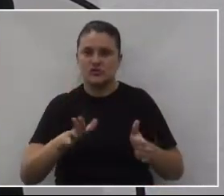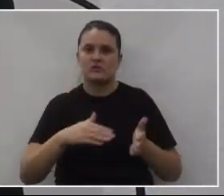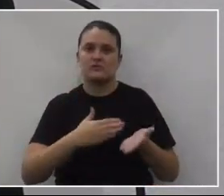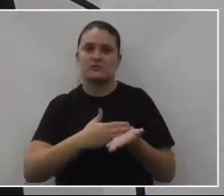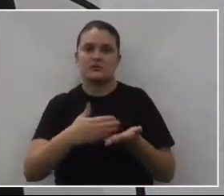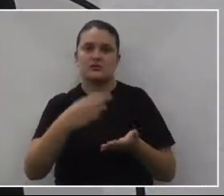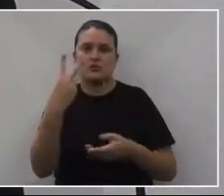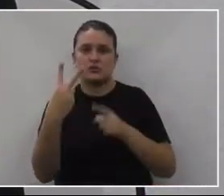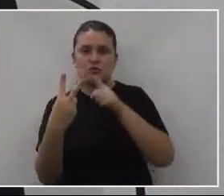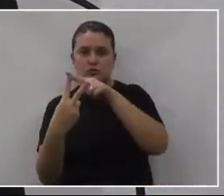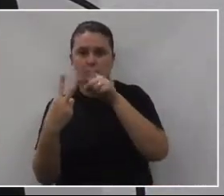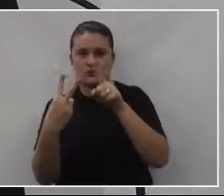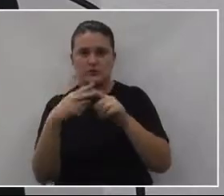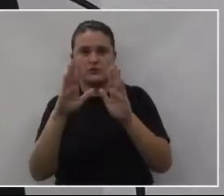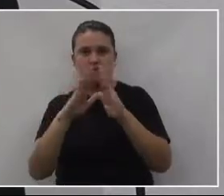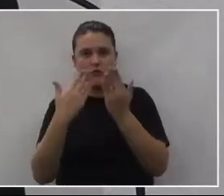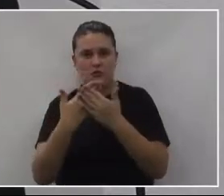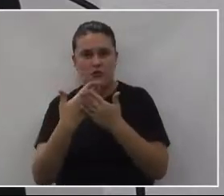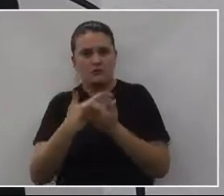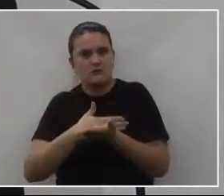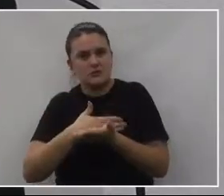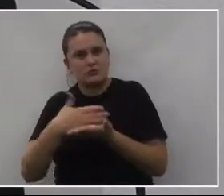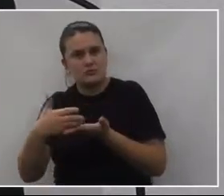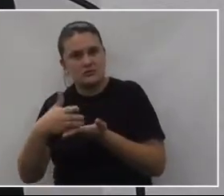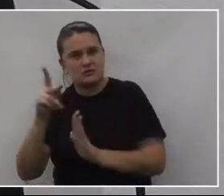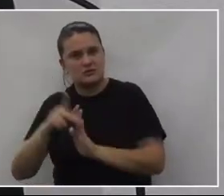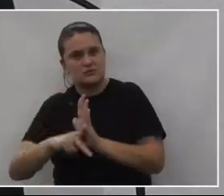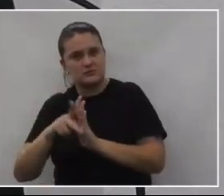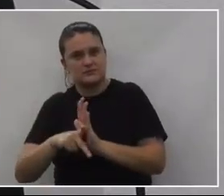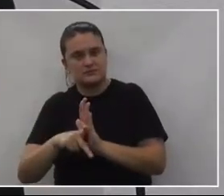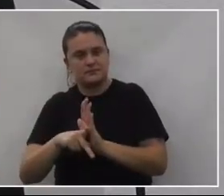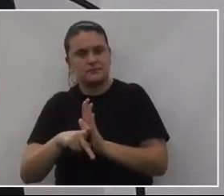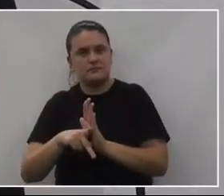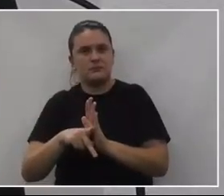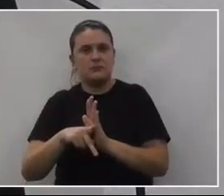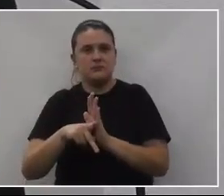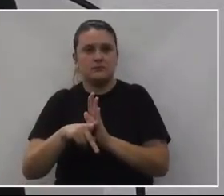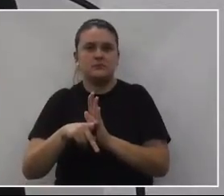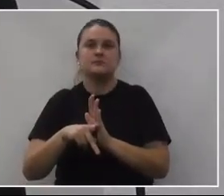agora em 2 escolas aqui da região, aqui de União da Vitória, por óbvio.